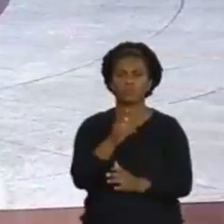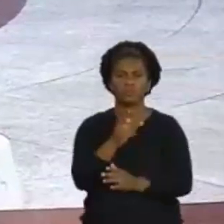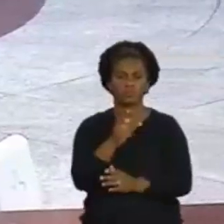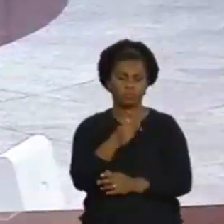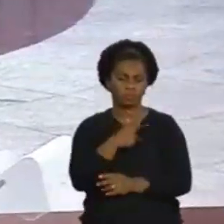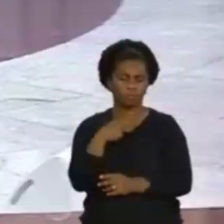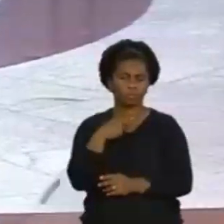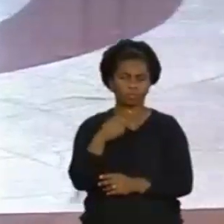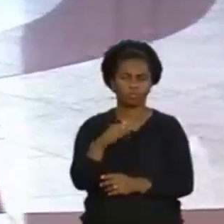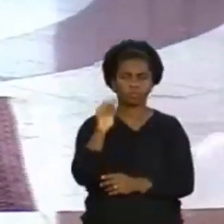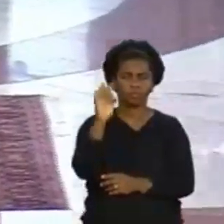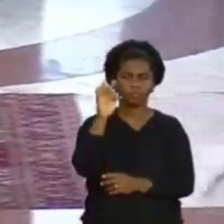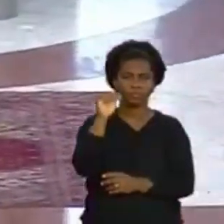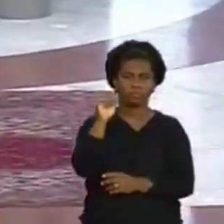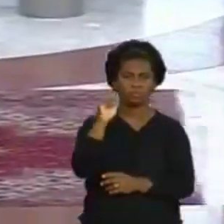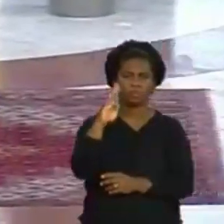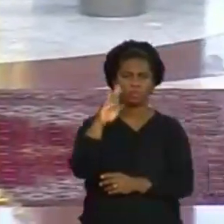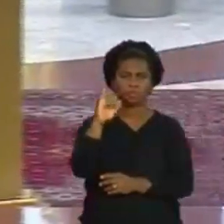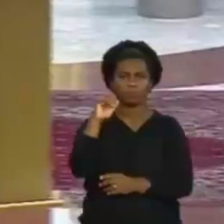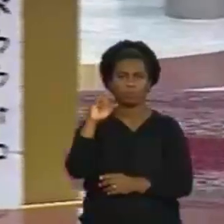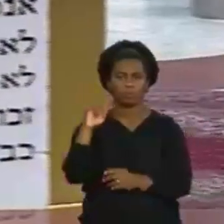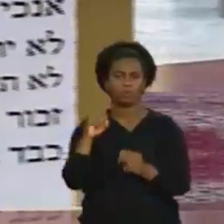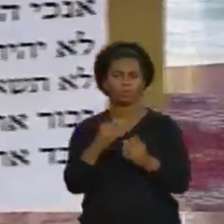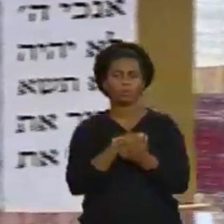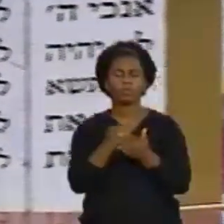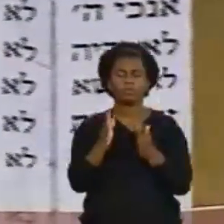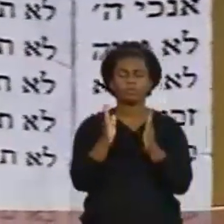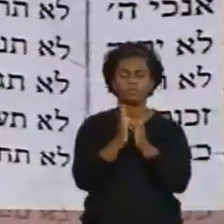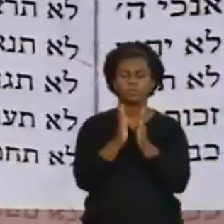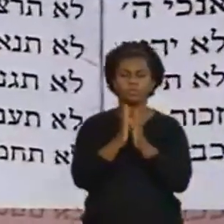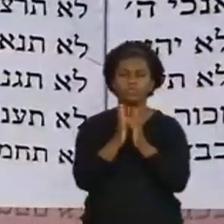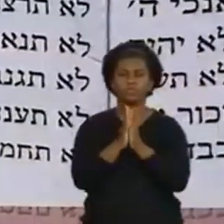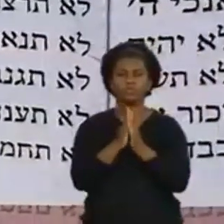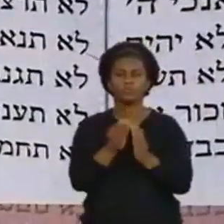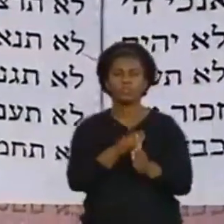vida econômica dos dizimistas e ofertantes por essa semana.